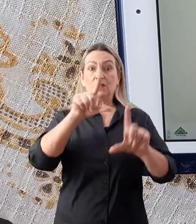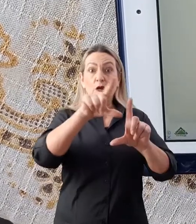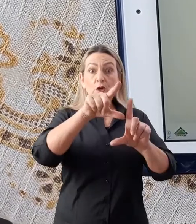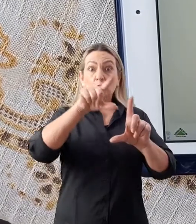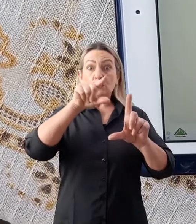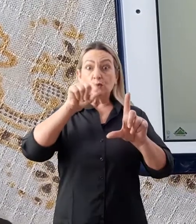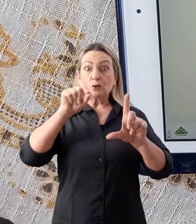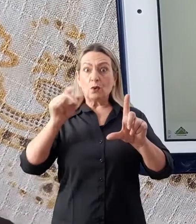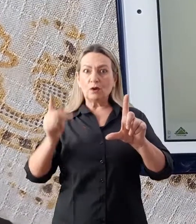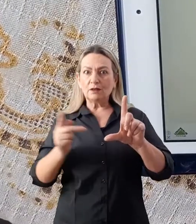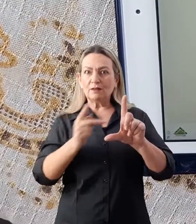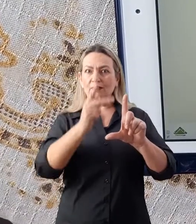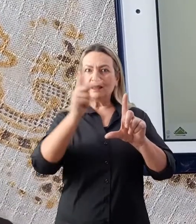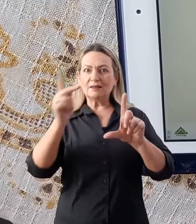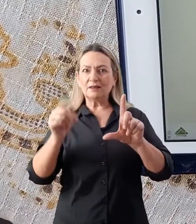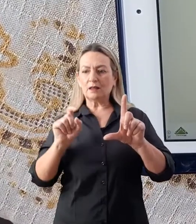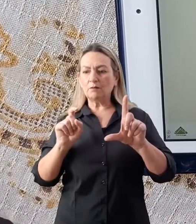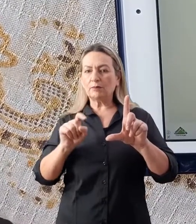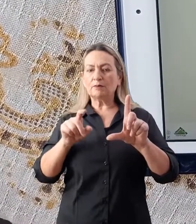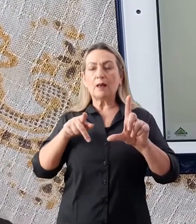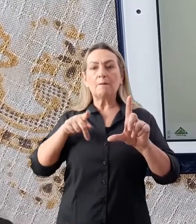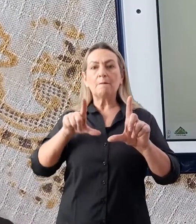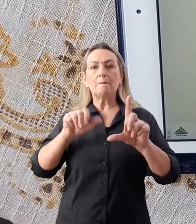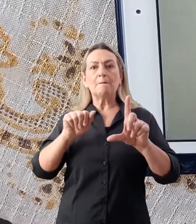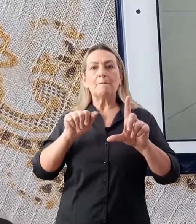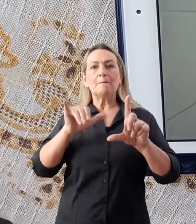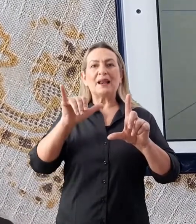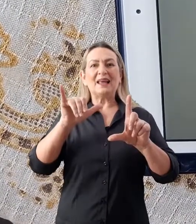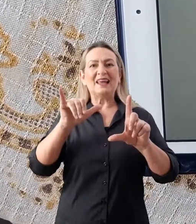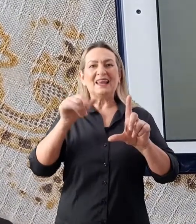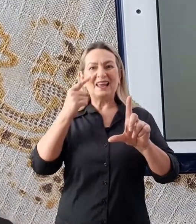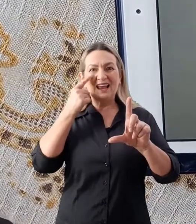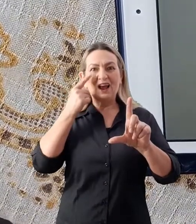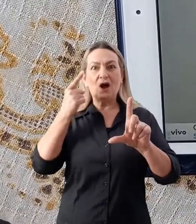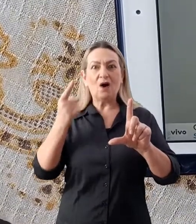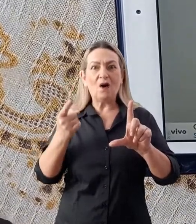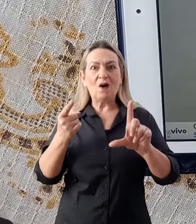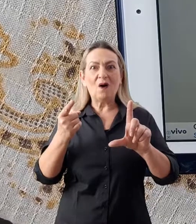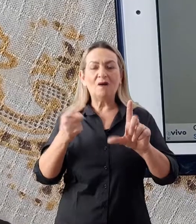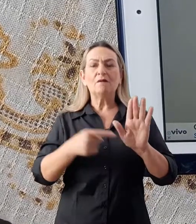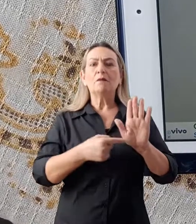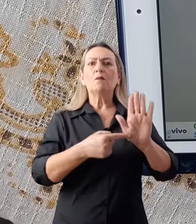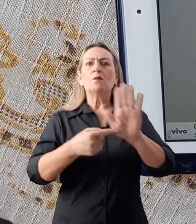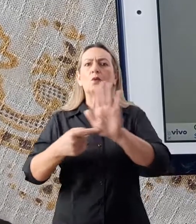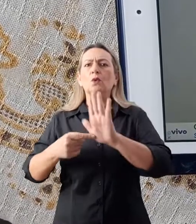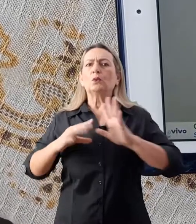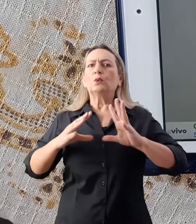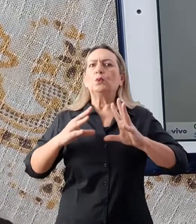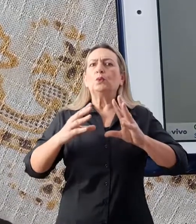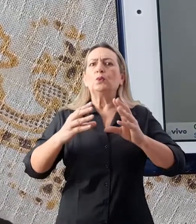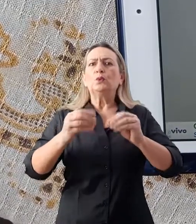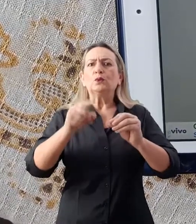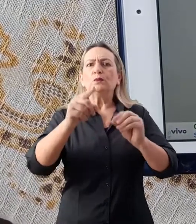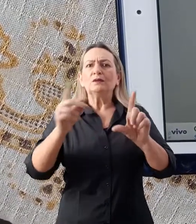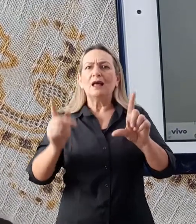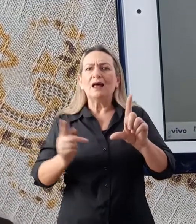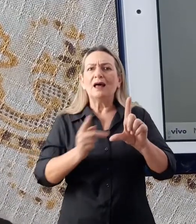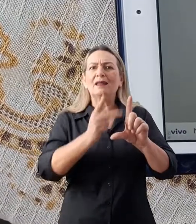sua arte e tem esse botão de play. Quando você dá o play, ele vai mostrar tudo o que você